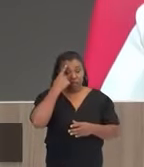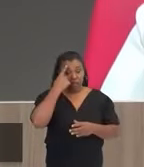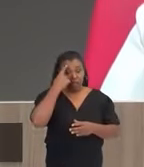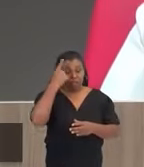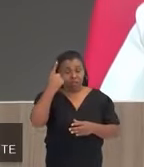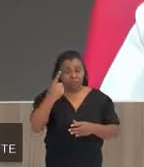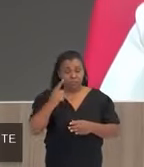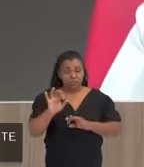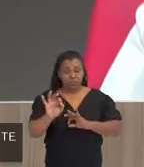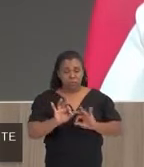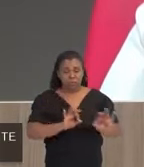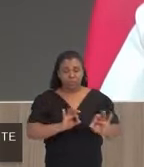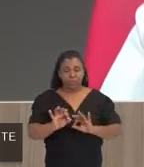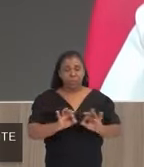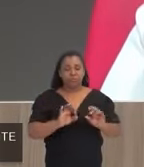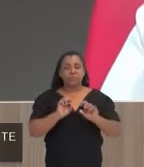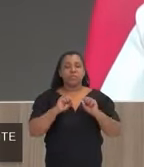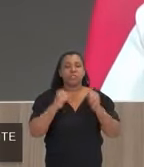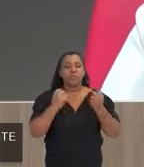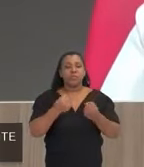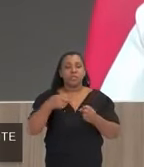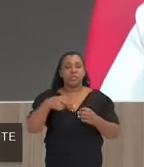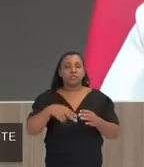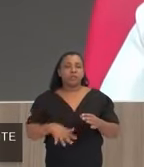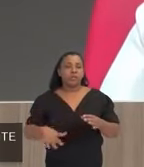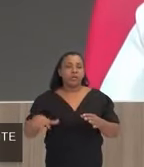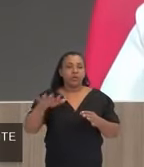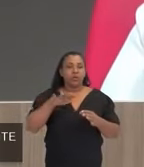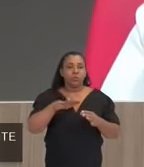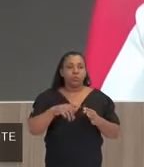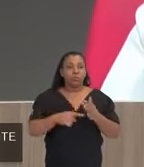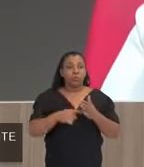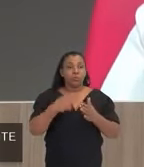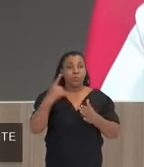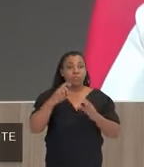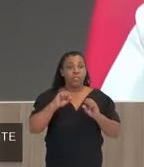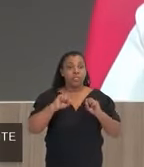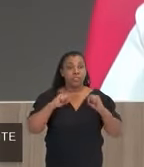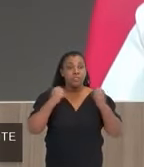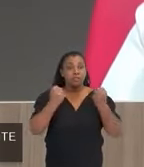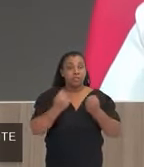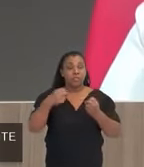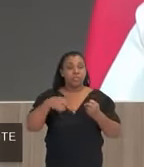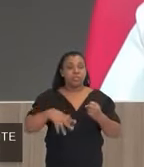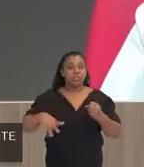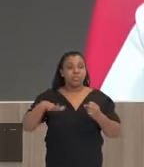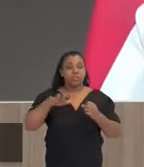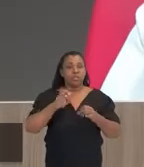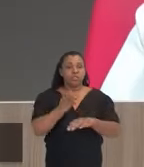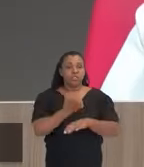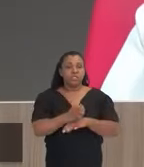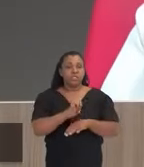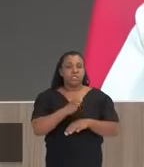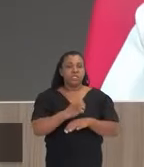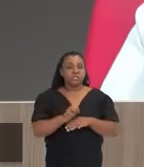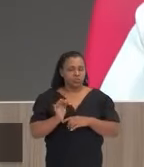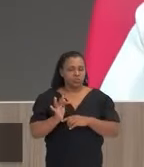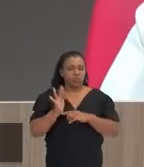este seminário nacional. O primeiro seminário nacional de estágio, dentre muitos que